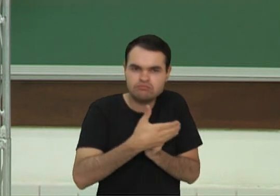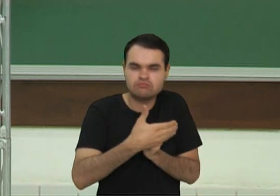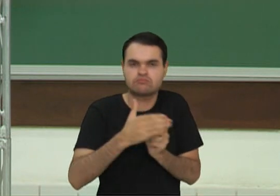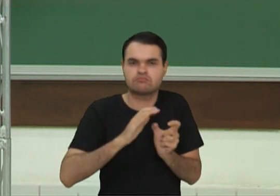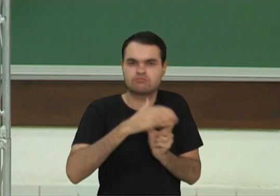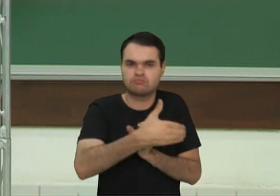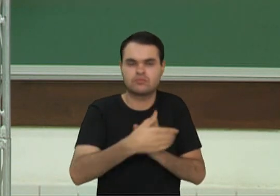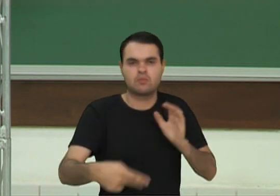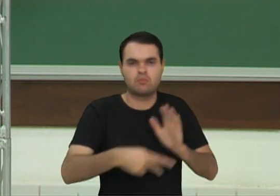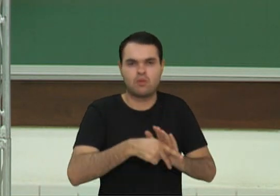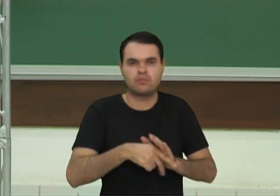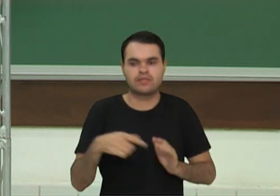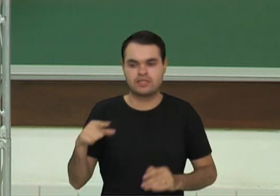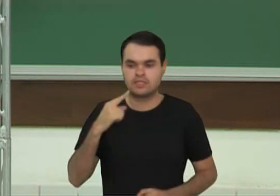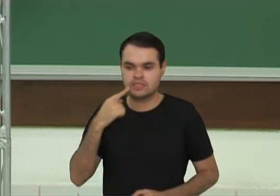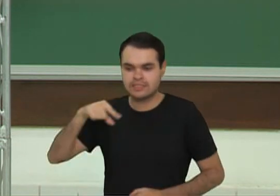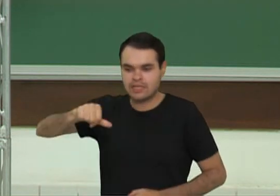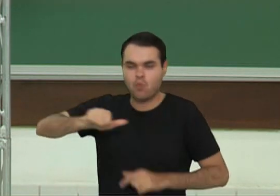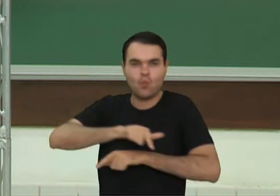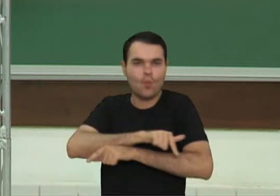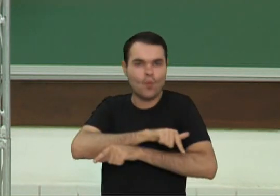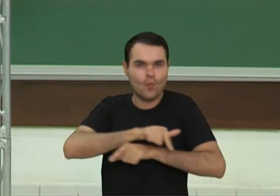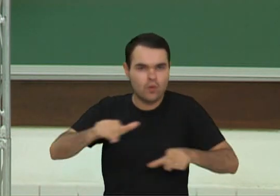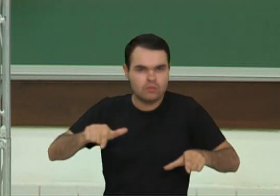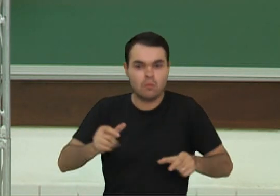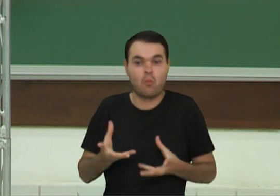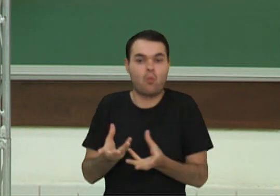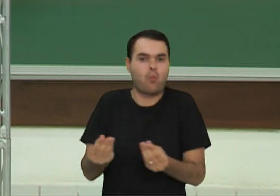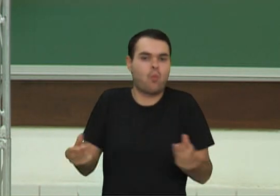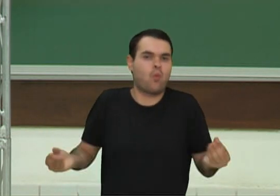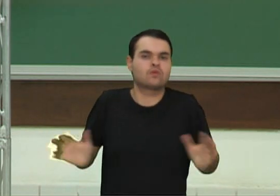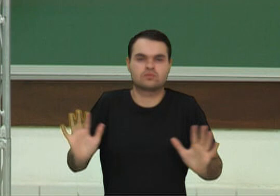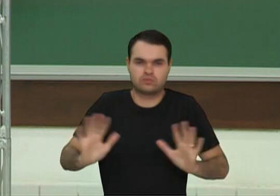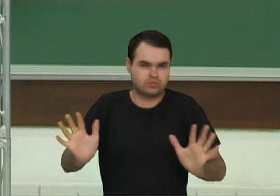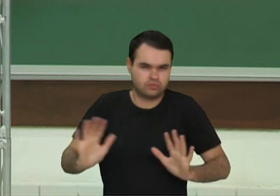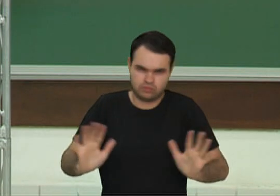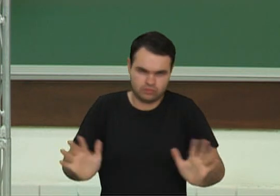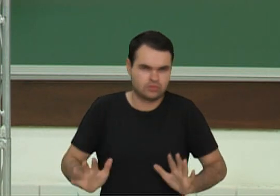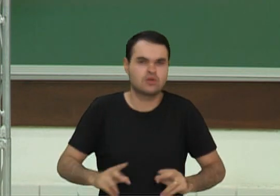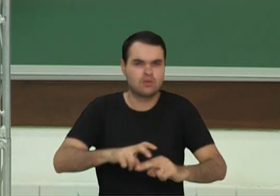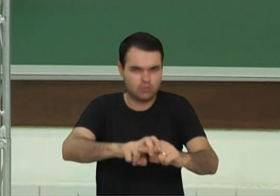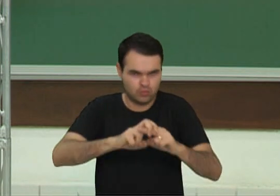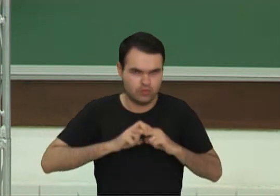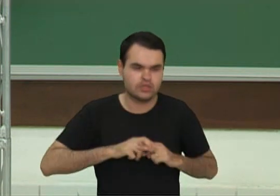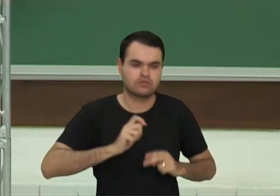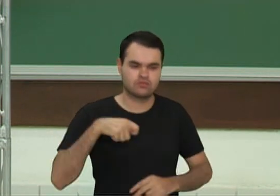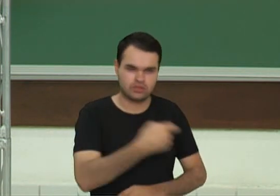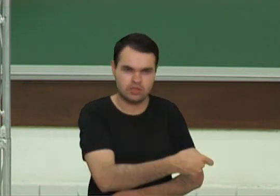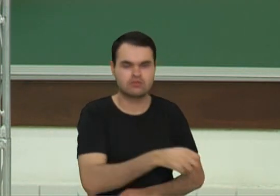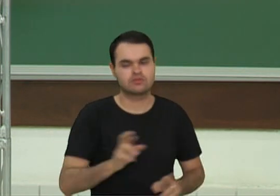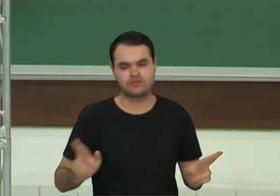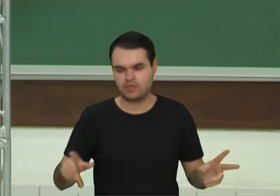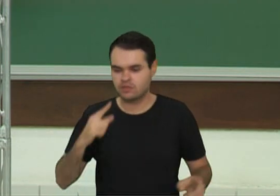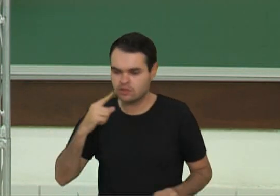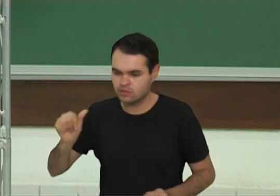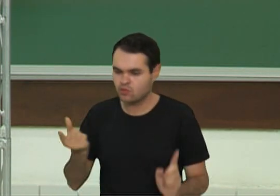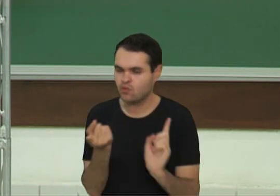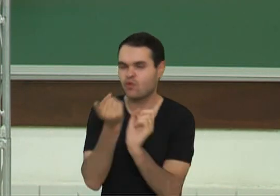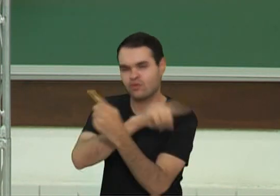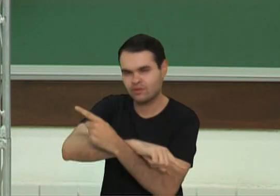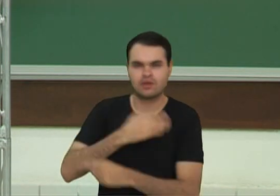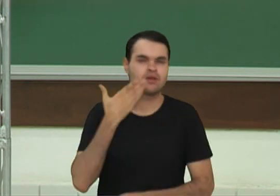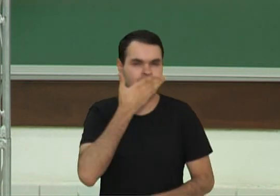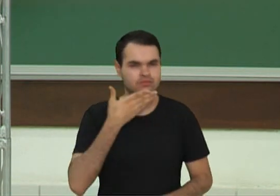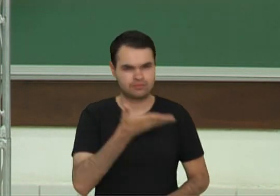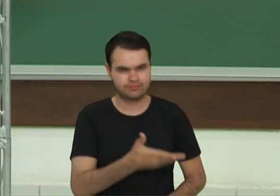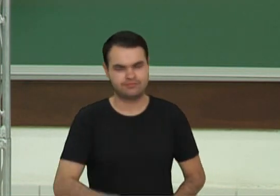à não presença de sais em grande quantidade a ponto de alterar características físicas e químicas da